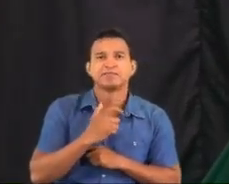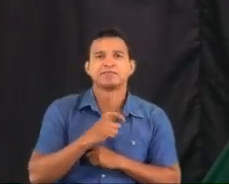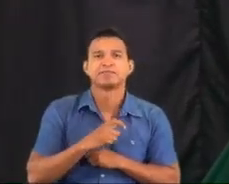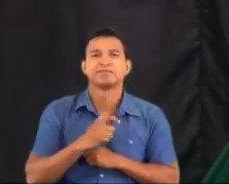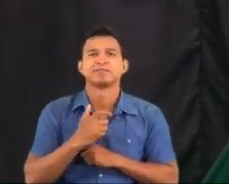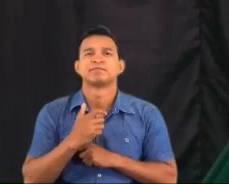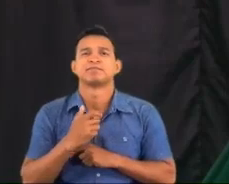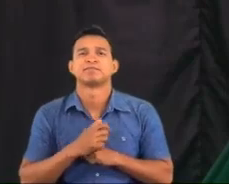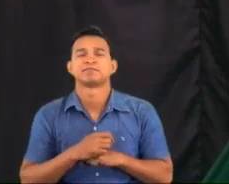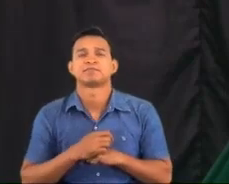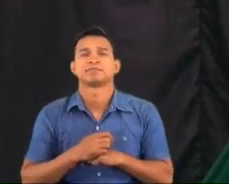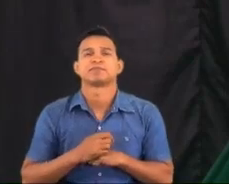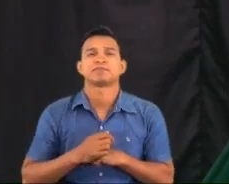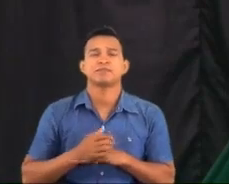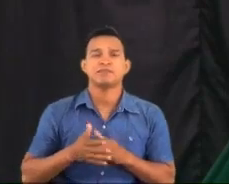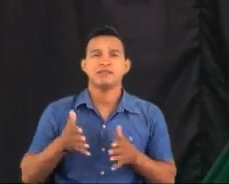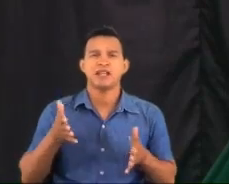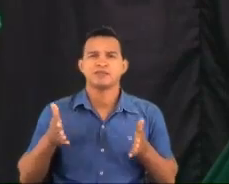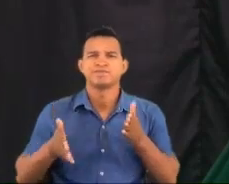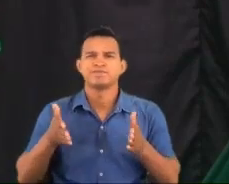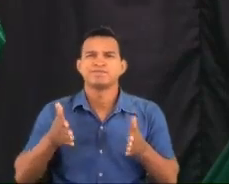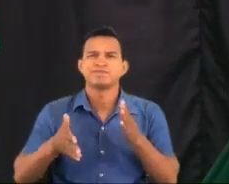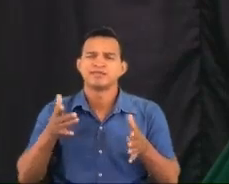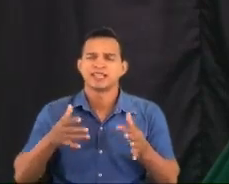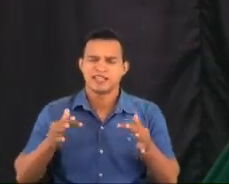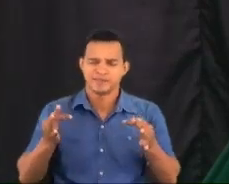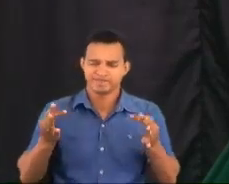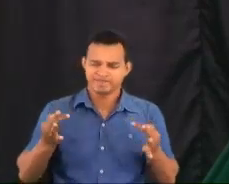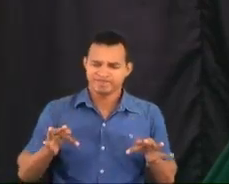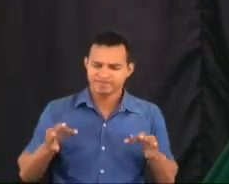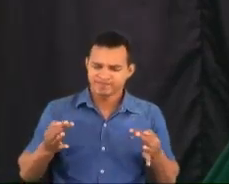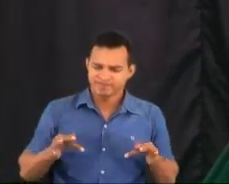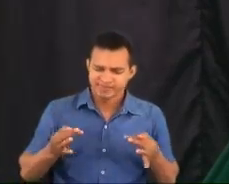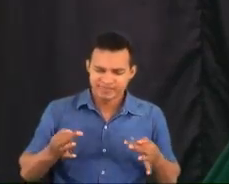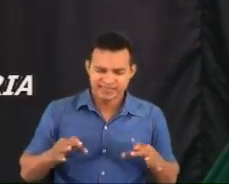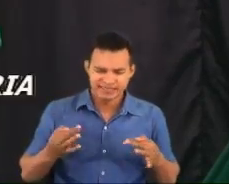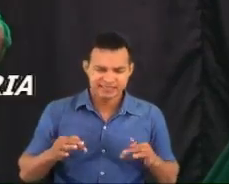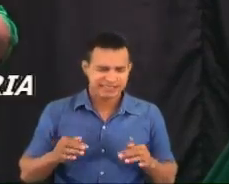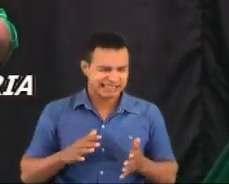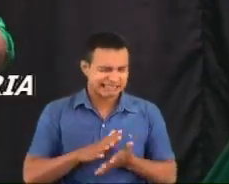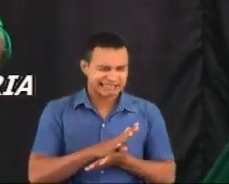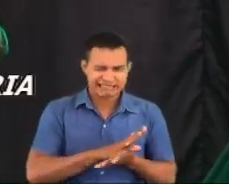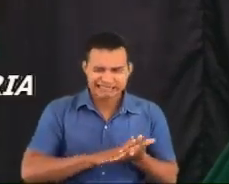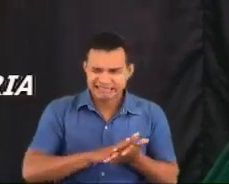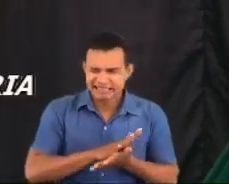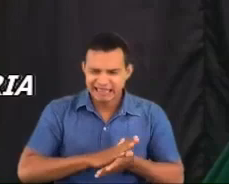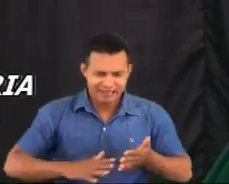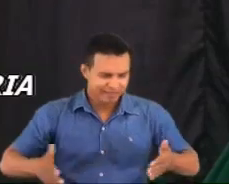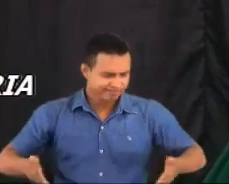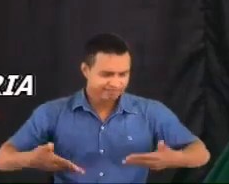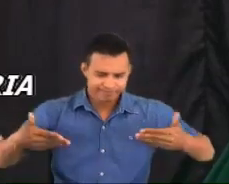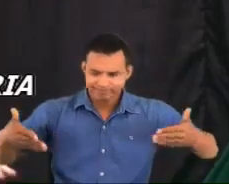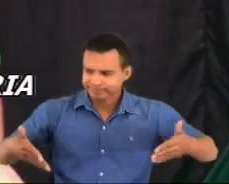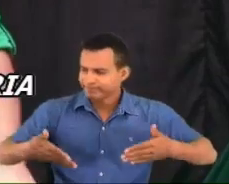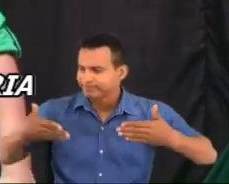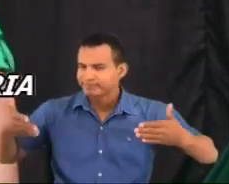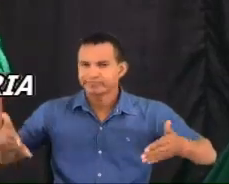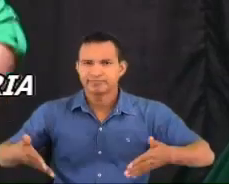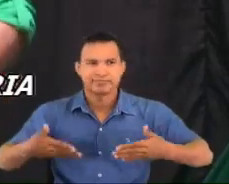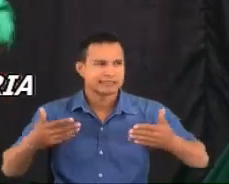E no auge da minha dor nada me consolava.